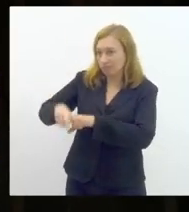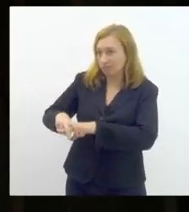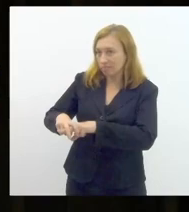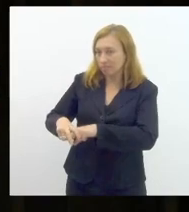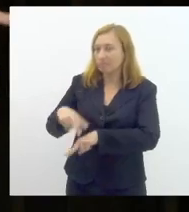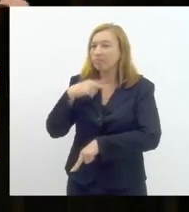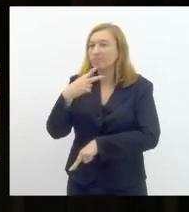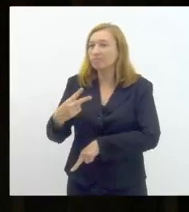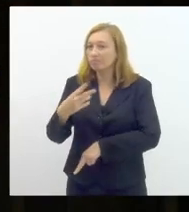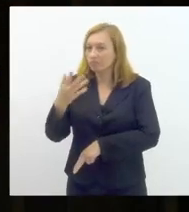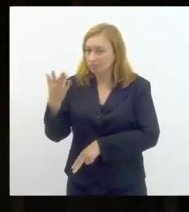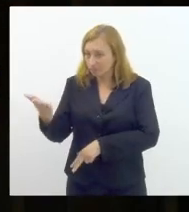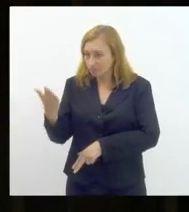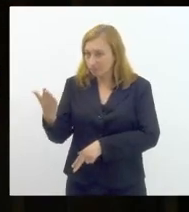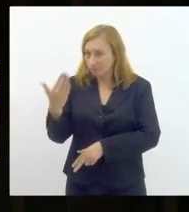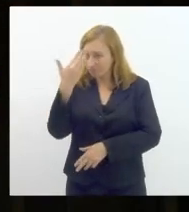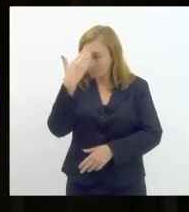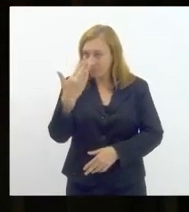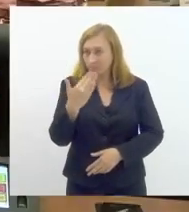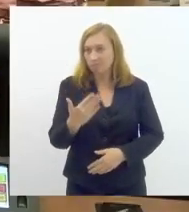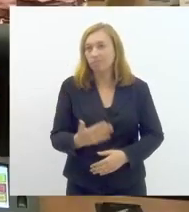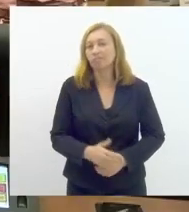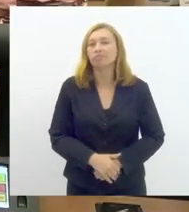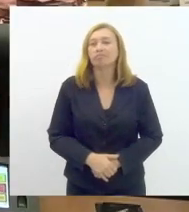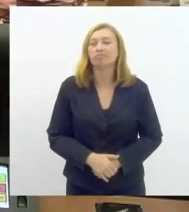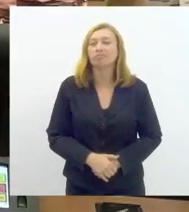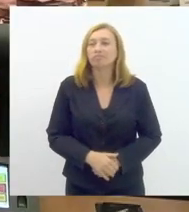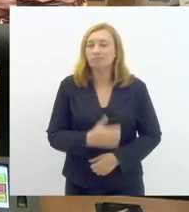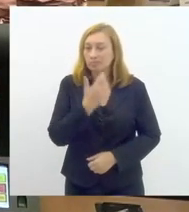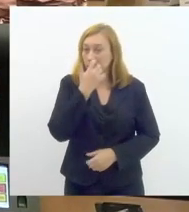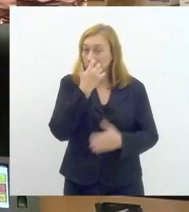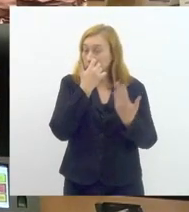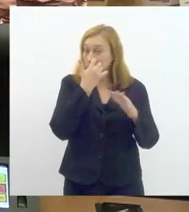vocês, o espelho de vocês. Obrigada.